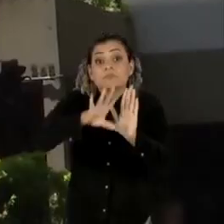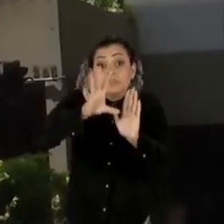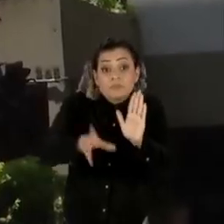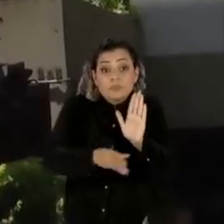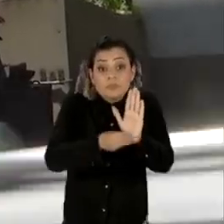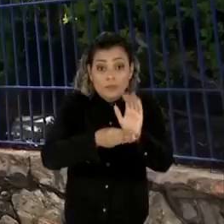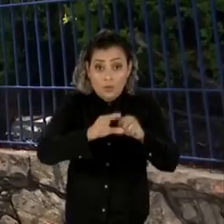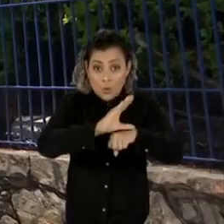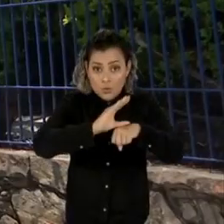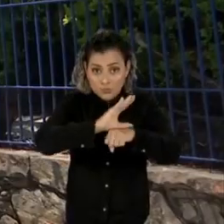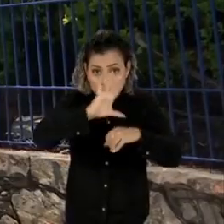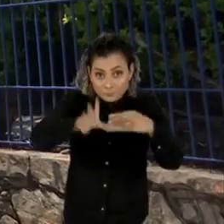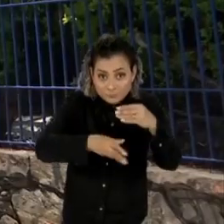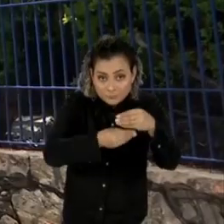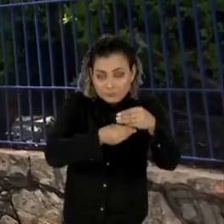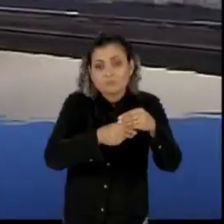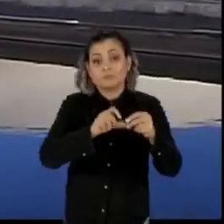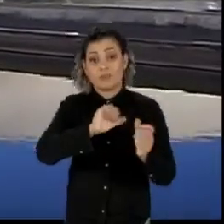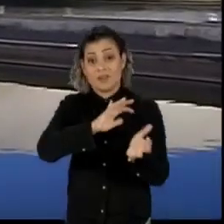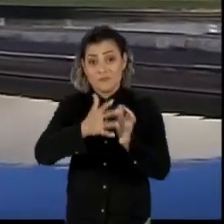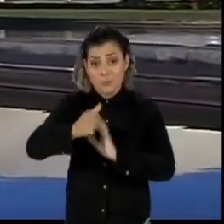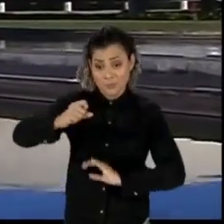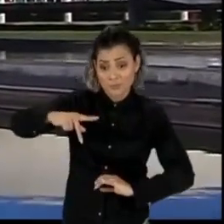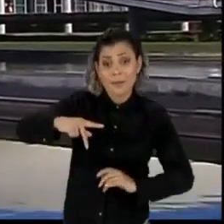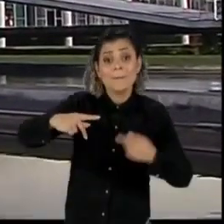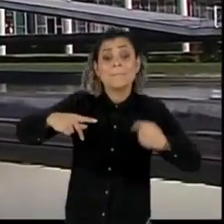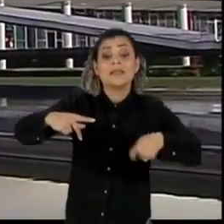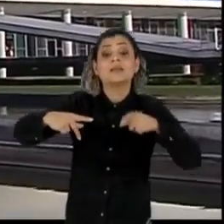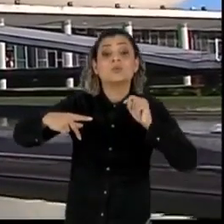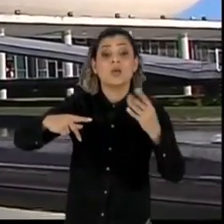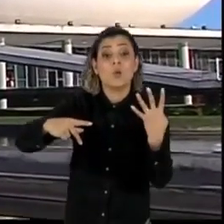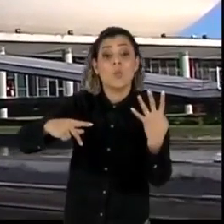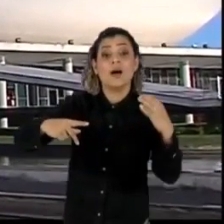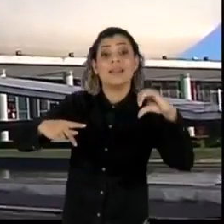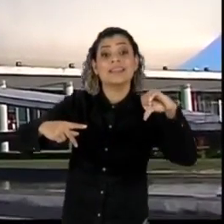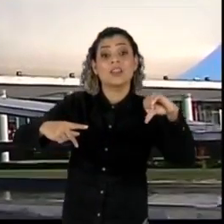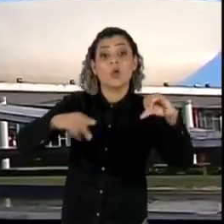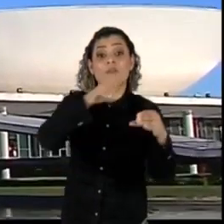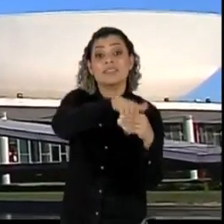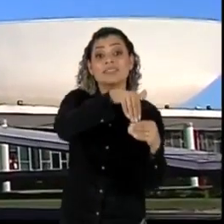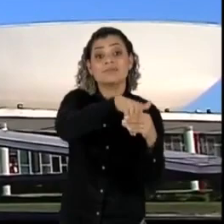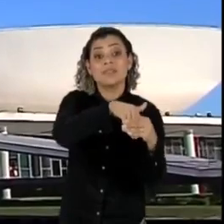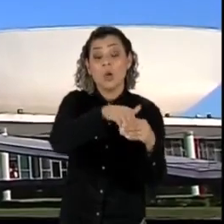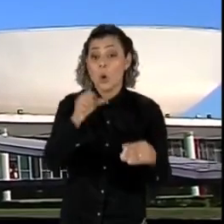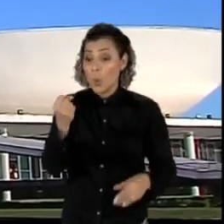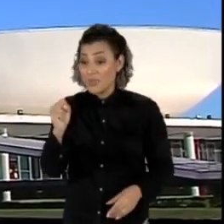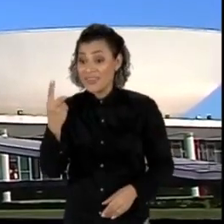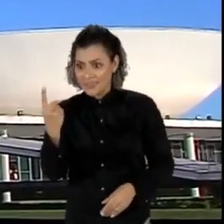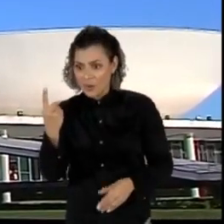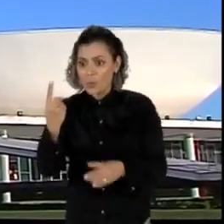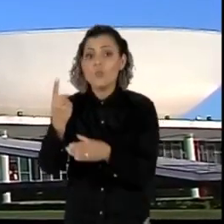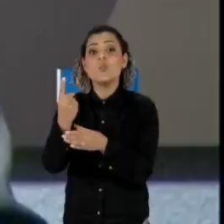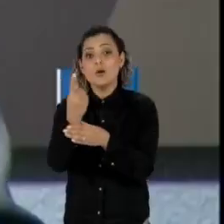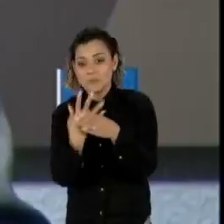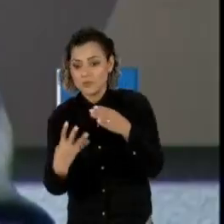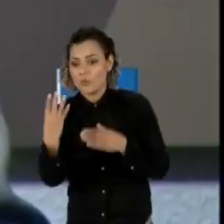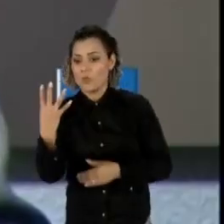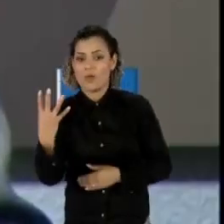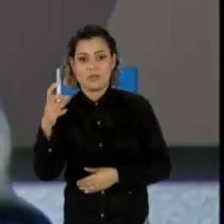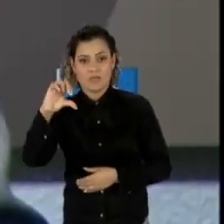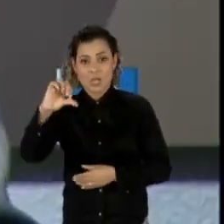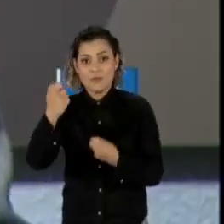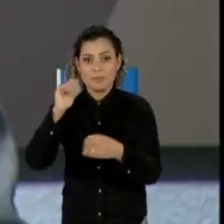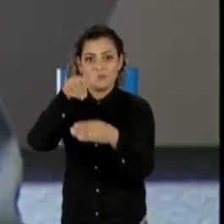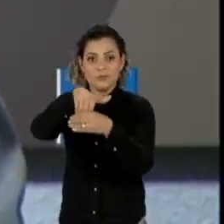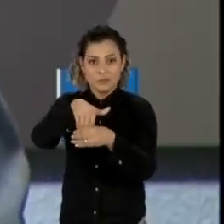a reforma da previdência precisa dos votos de pelo menos 49 dos 81 senadores para ser aprovada o parecer